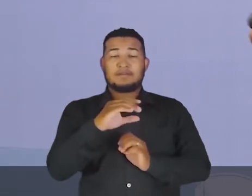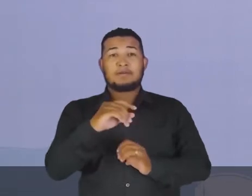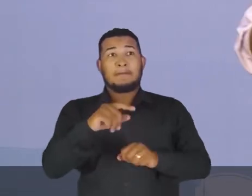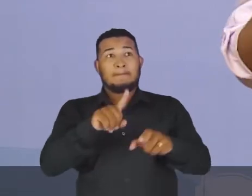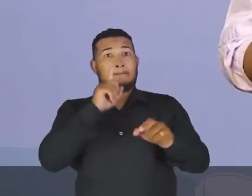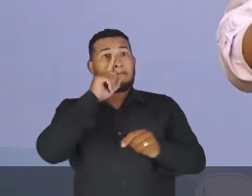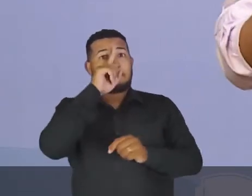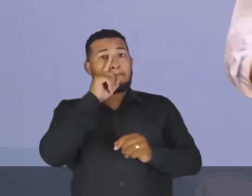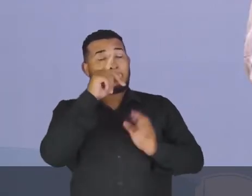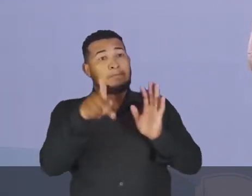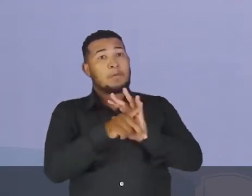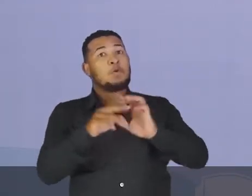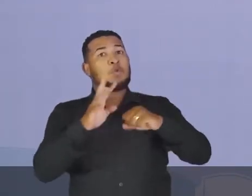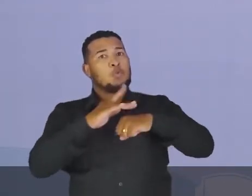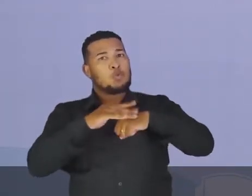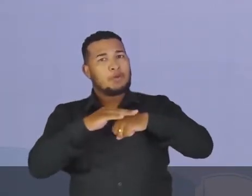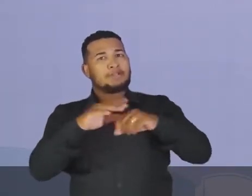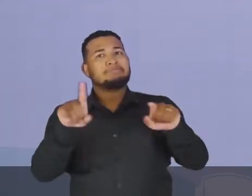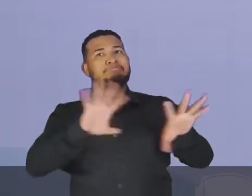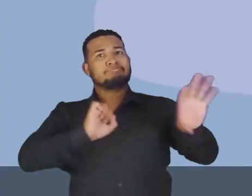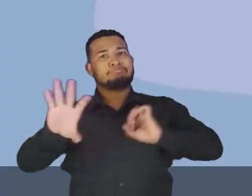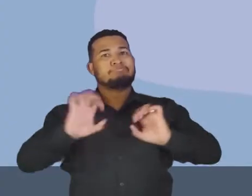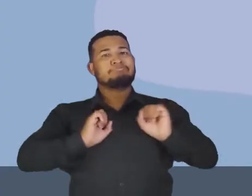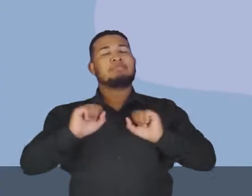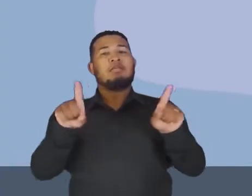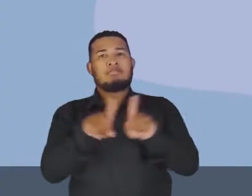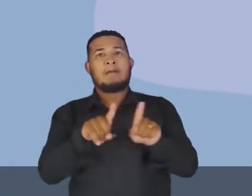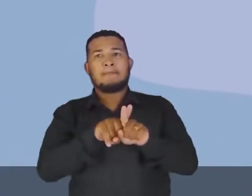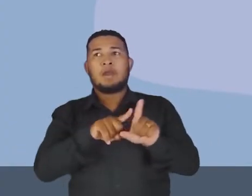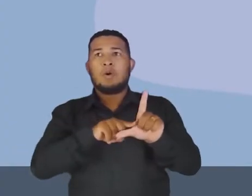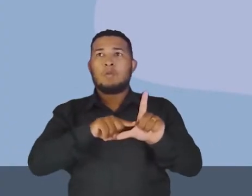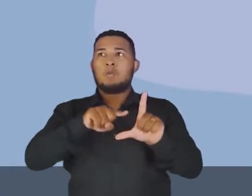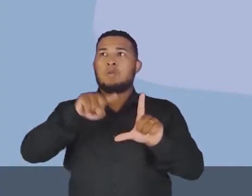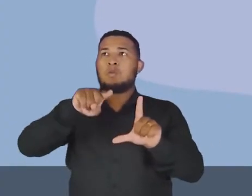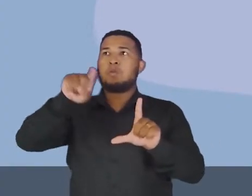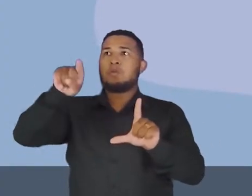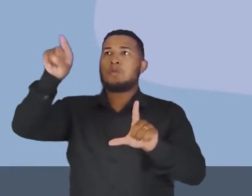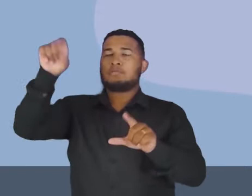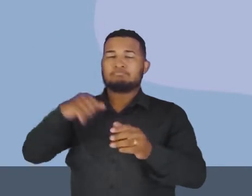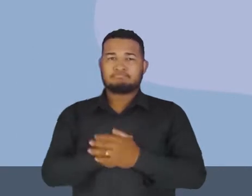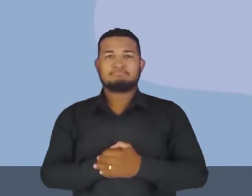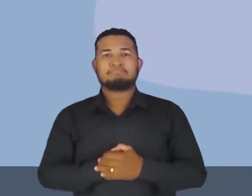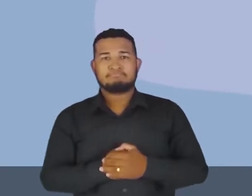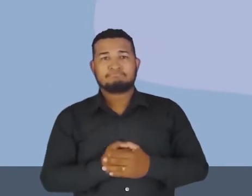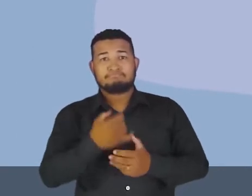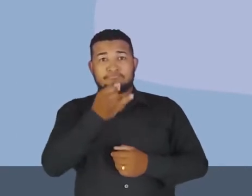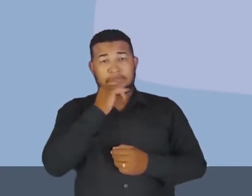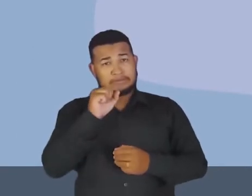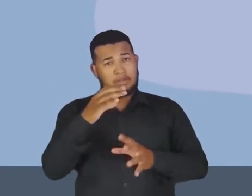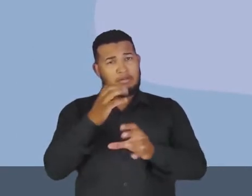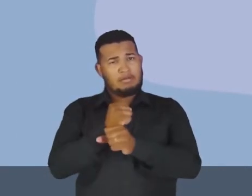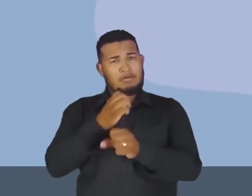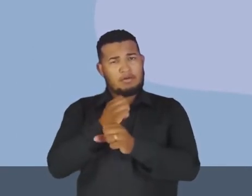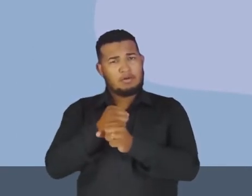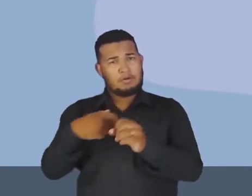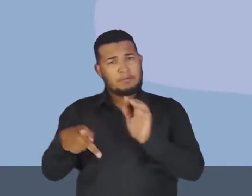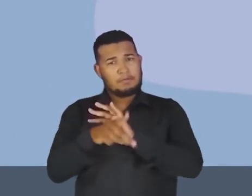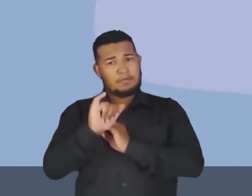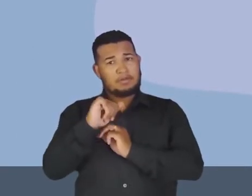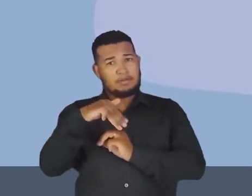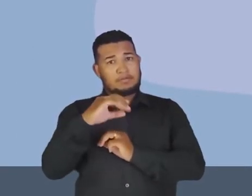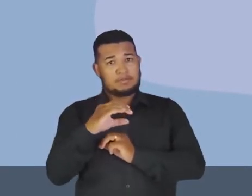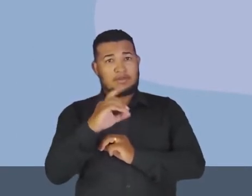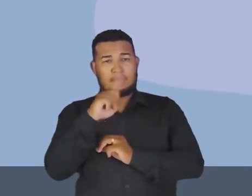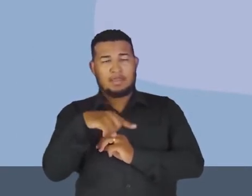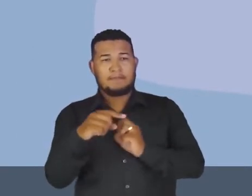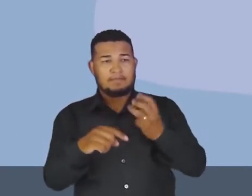de doença começa a se elevar. Volta na tabela, por favor. Então, nós temos aqui, ó, se o seu cálculo do índice de massa corporal